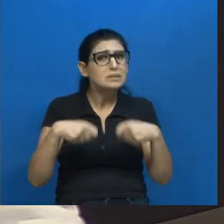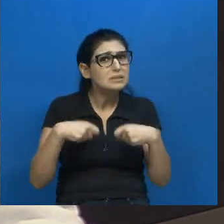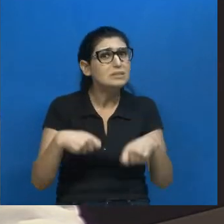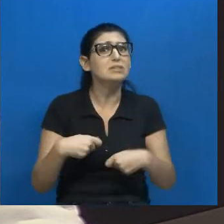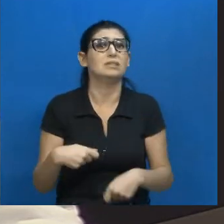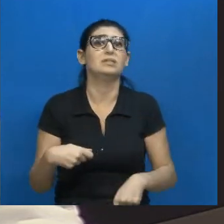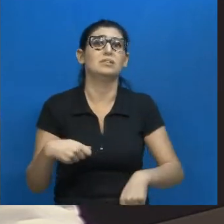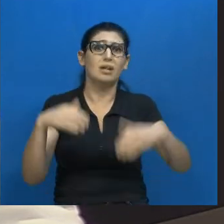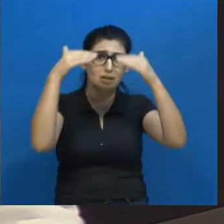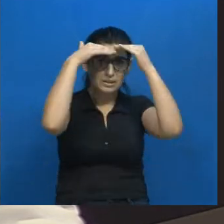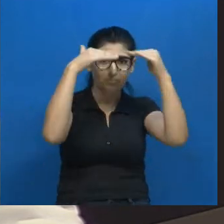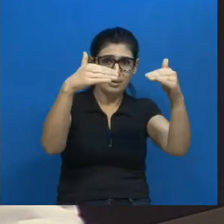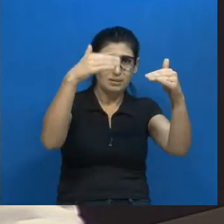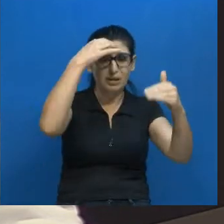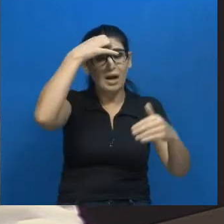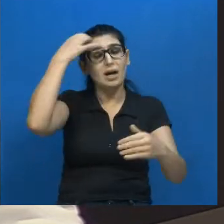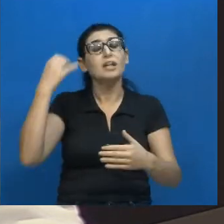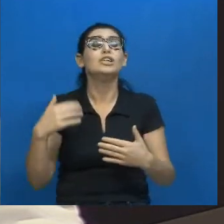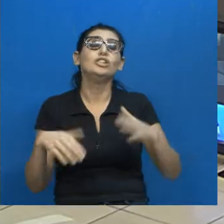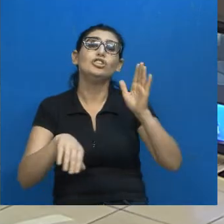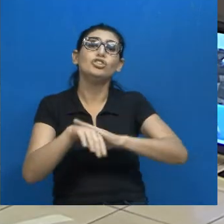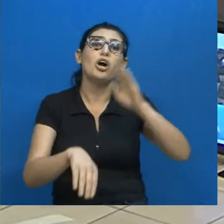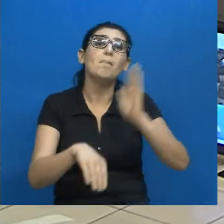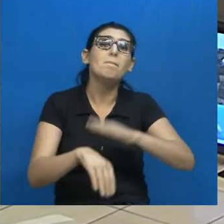categoria para fazer parte,